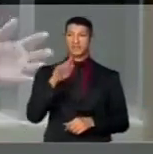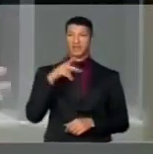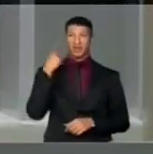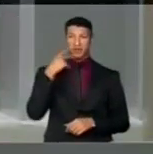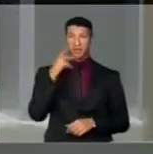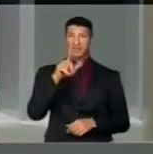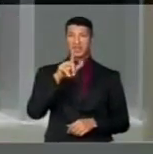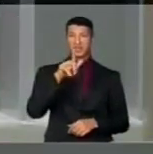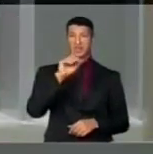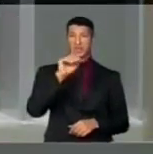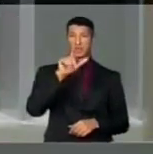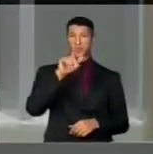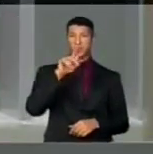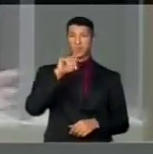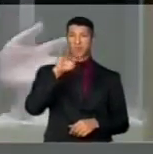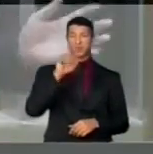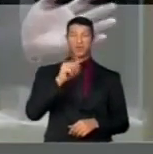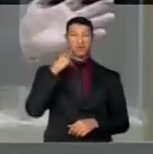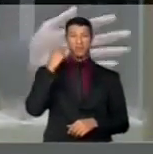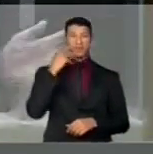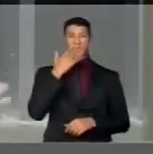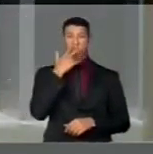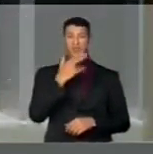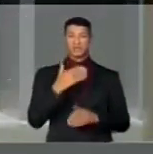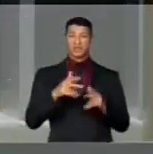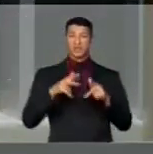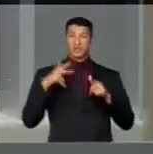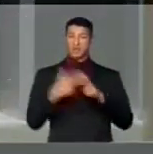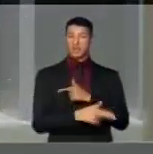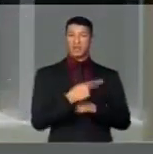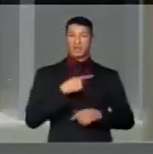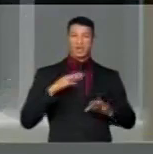partido golpista, partido que pediu impeachment de todos.